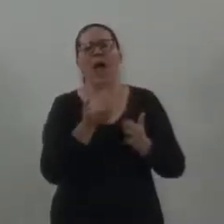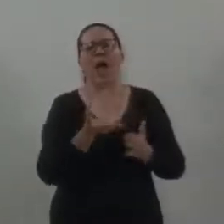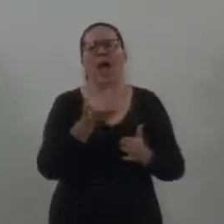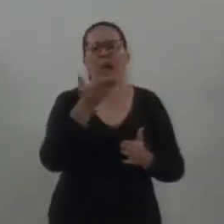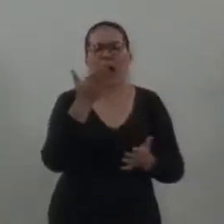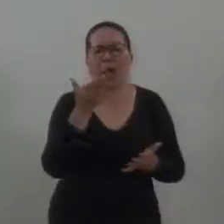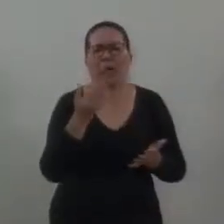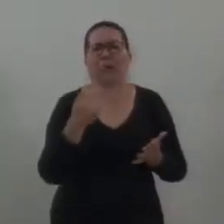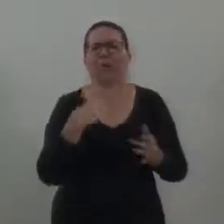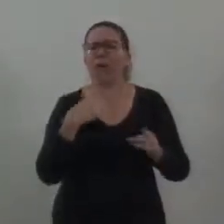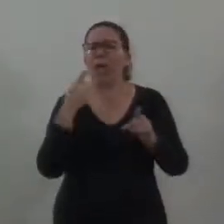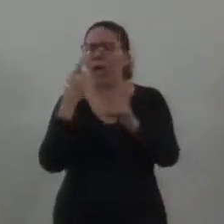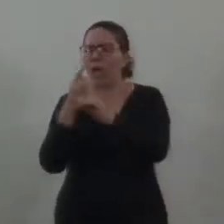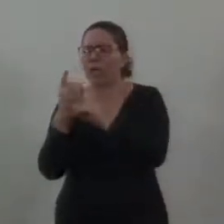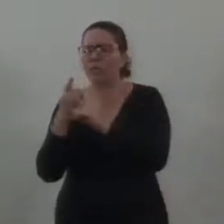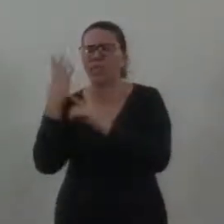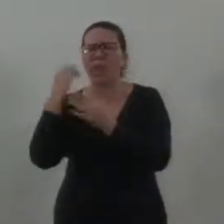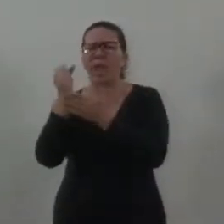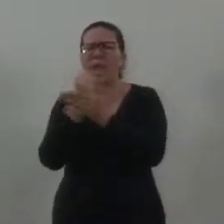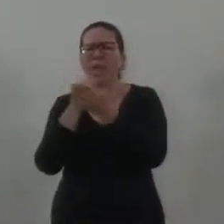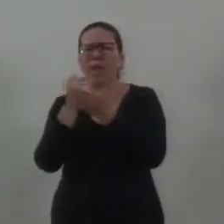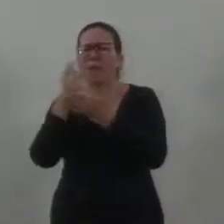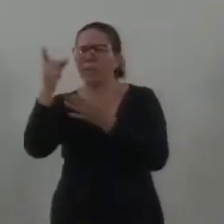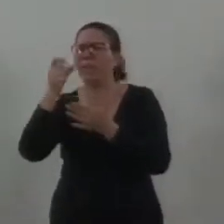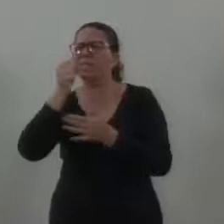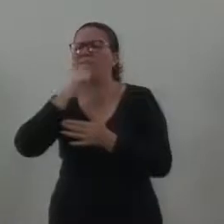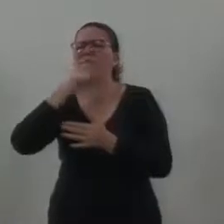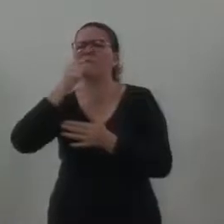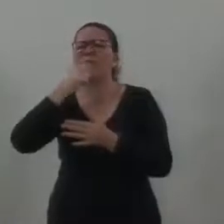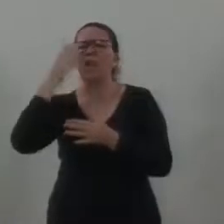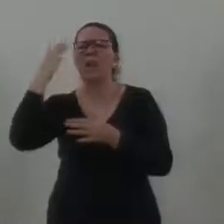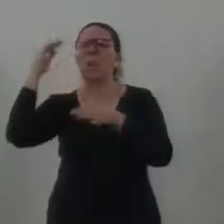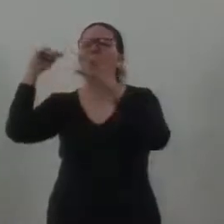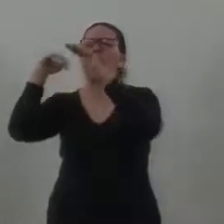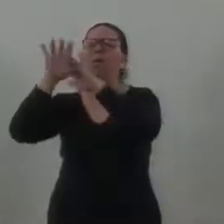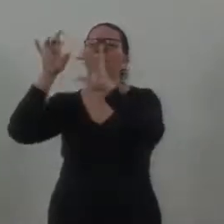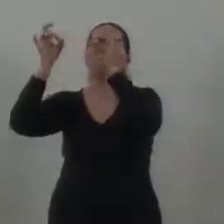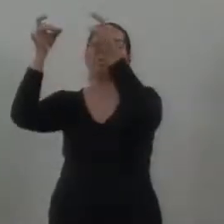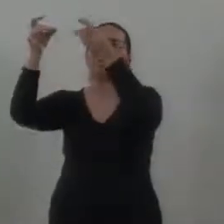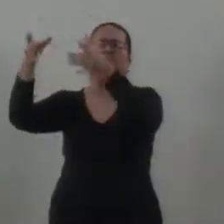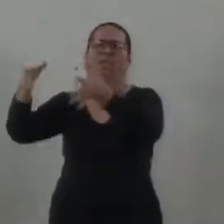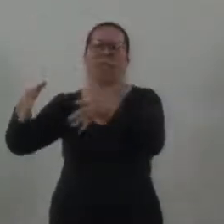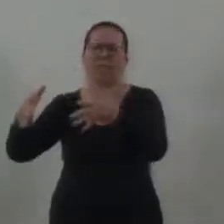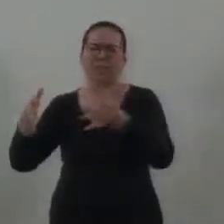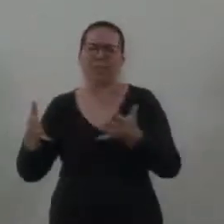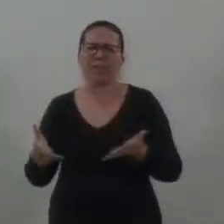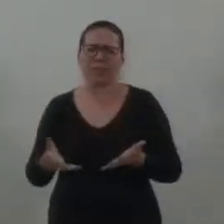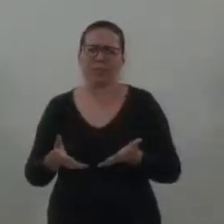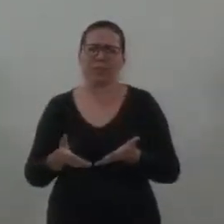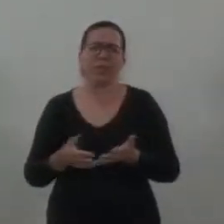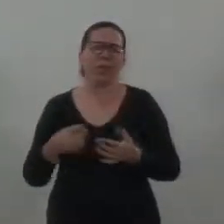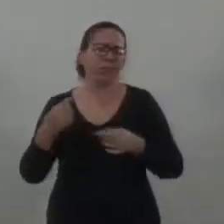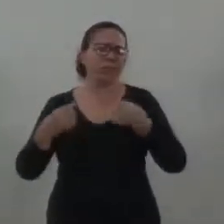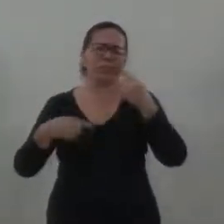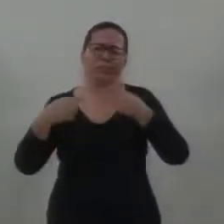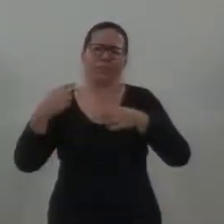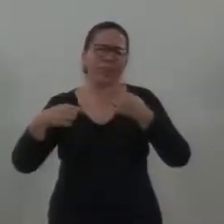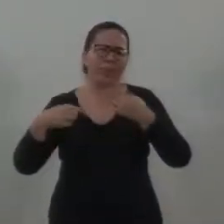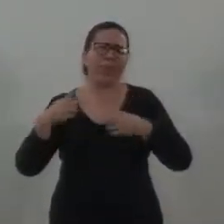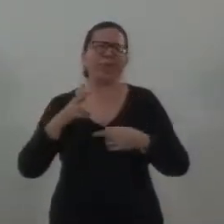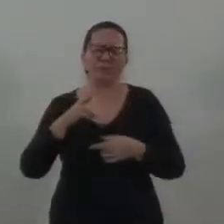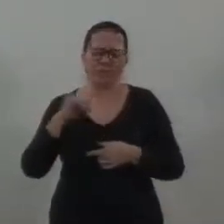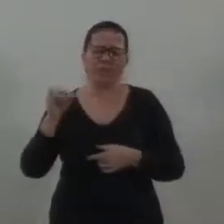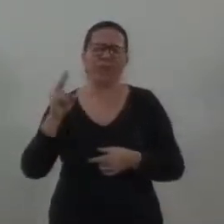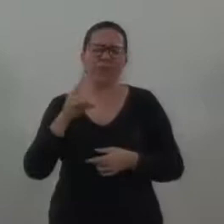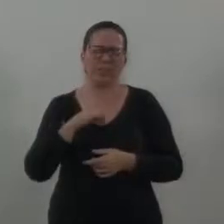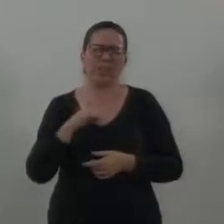a gente achou lá os medicamentos vencidos na Santa Casa de milhões de reais, também não tinha medicamento nenhum, então é um debate público que a gente vai